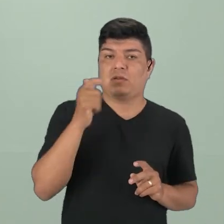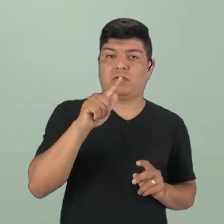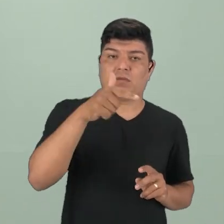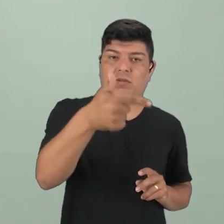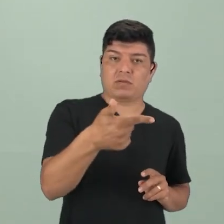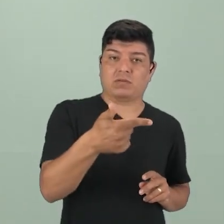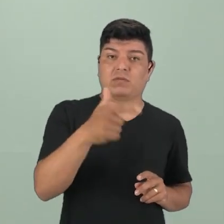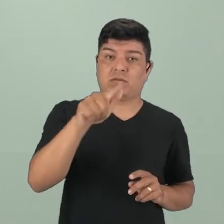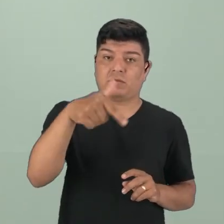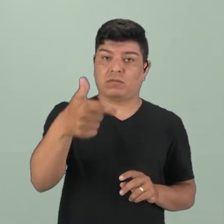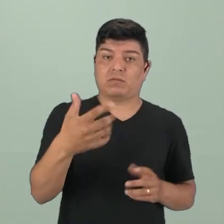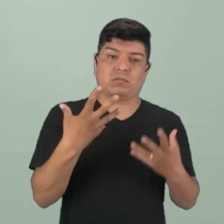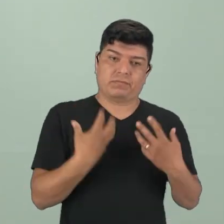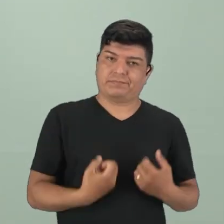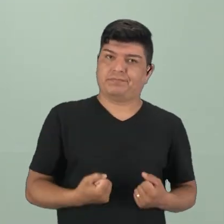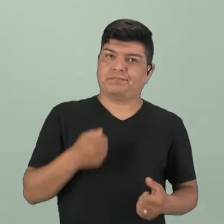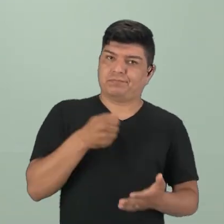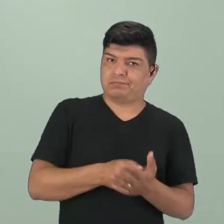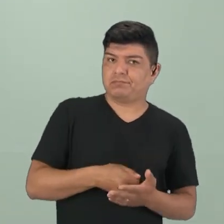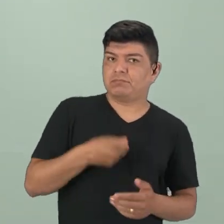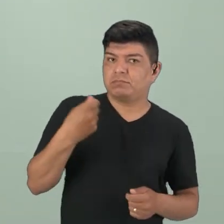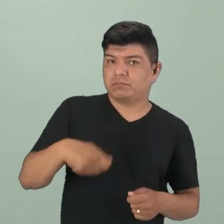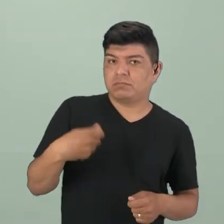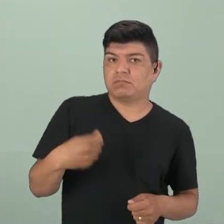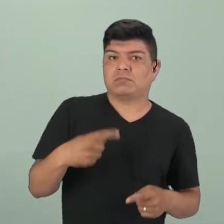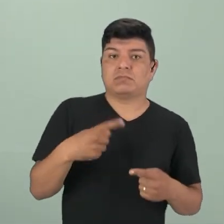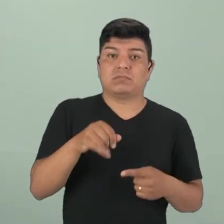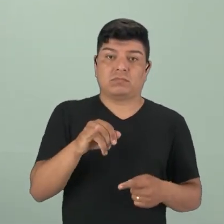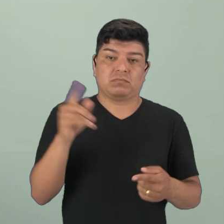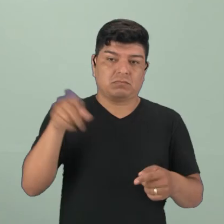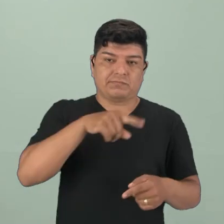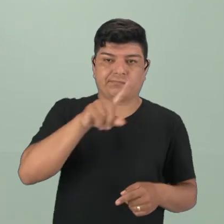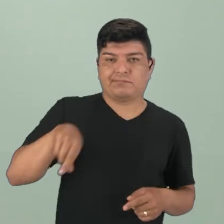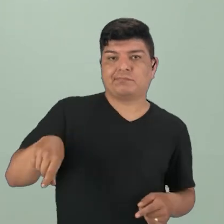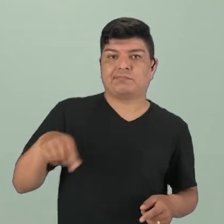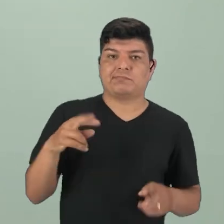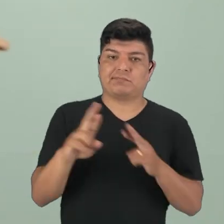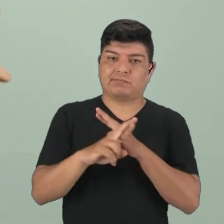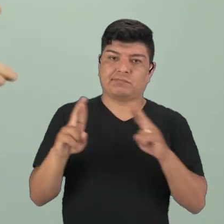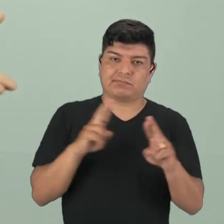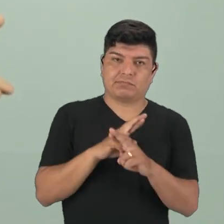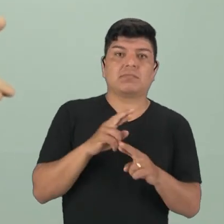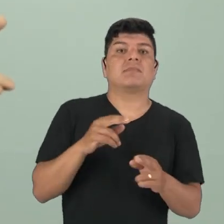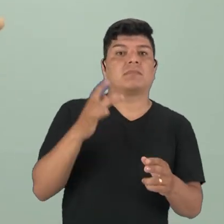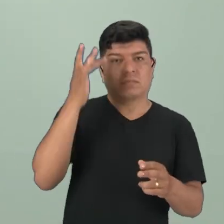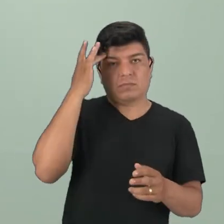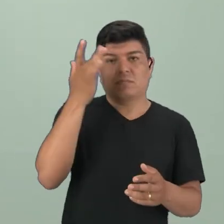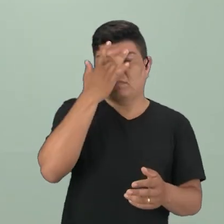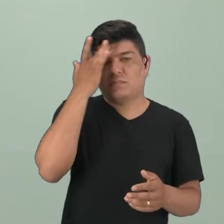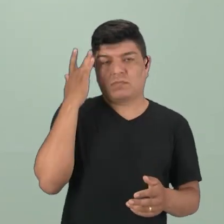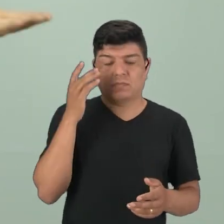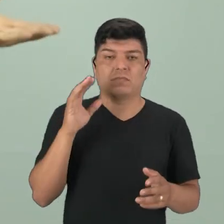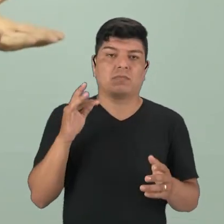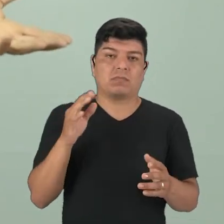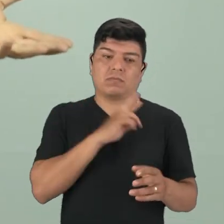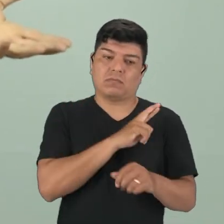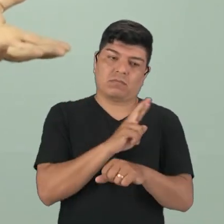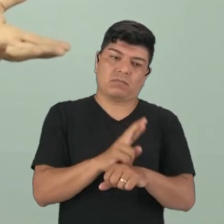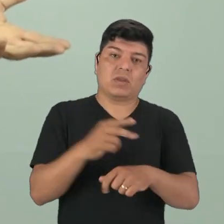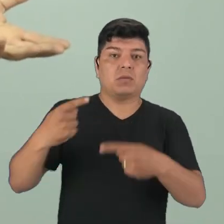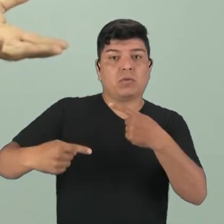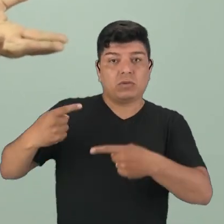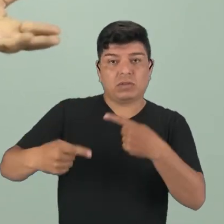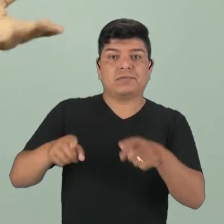do que a outra e o outro tem que adotar. Se o outro não adotar, você cancela ele do teu relacionamento. Tem gente que faz isso com a religião, tem gente que faz isso com